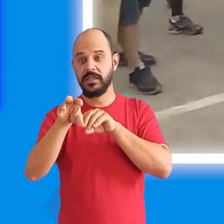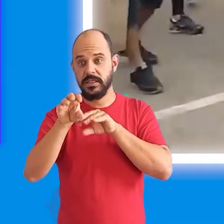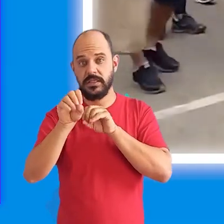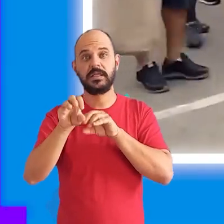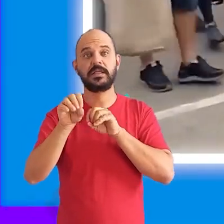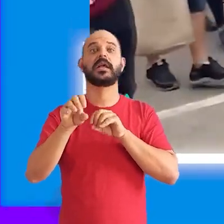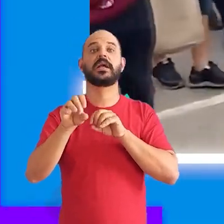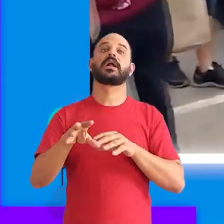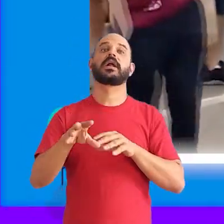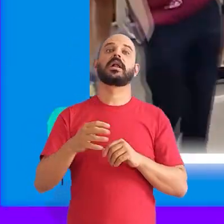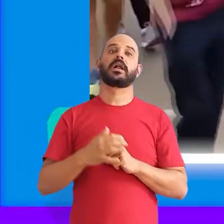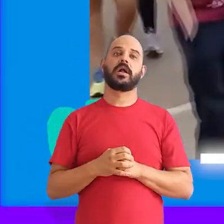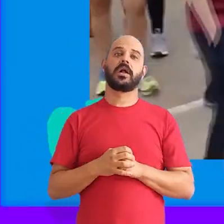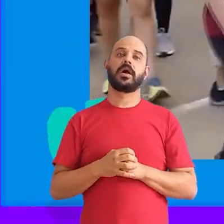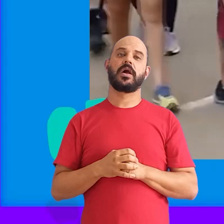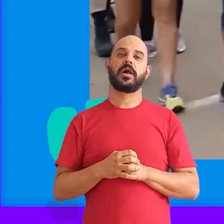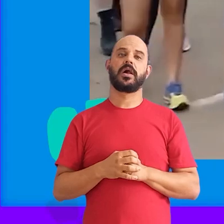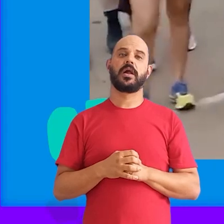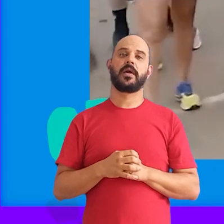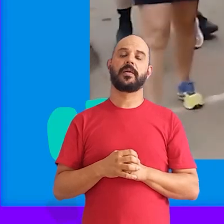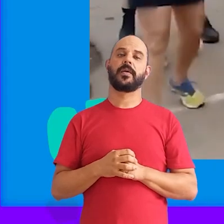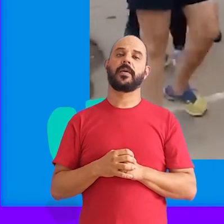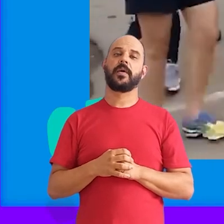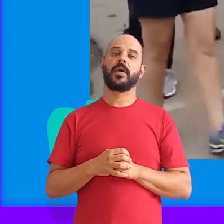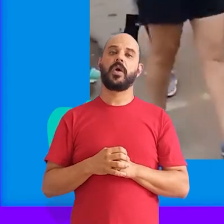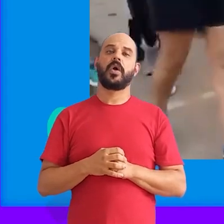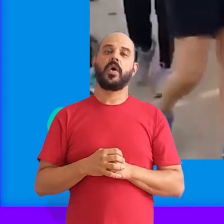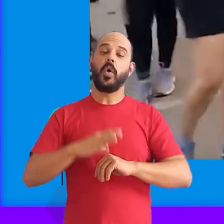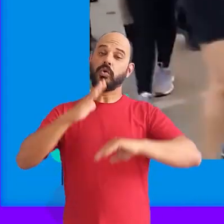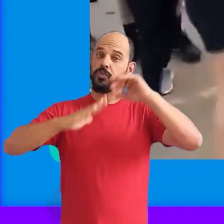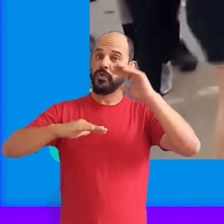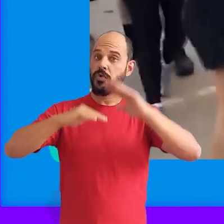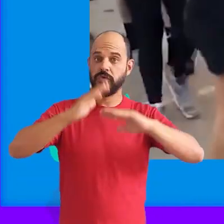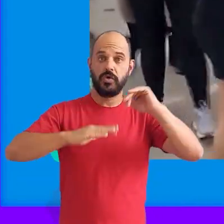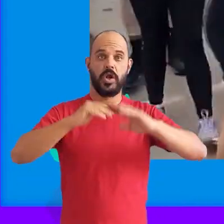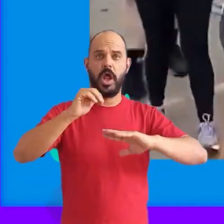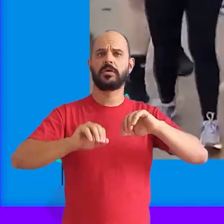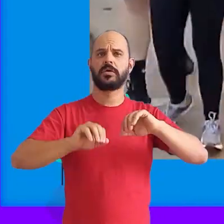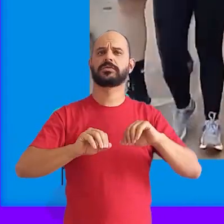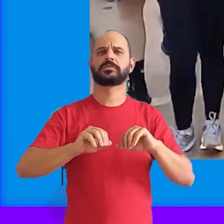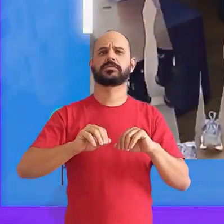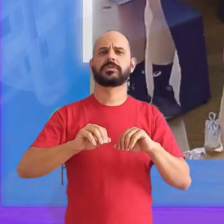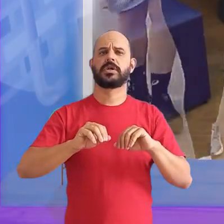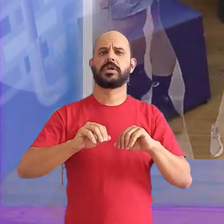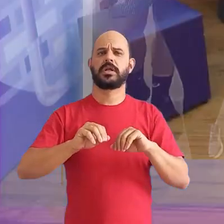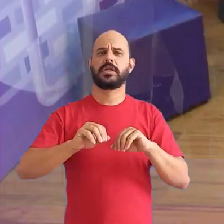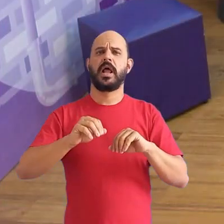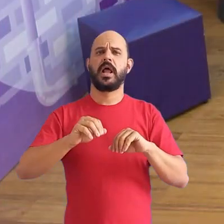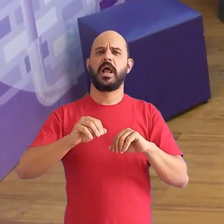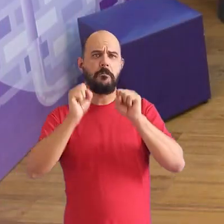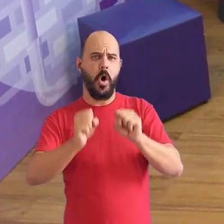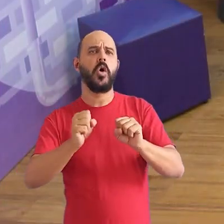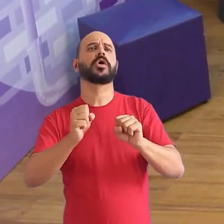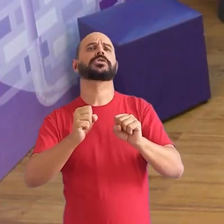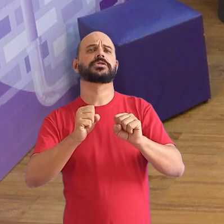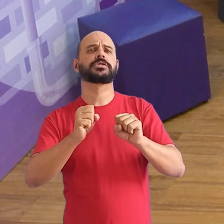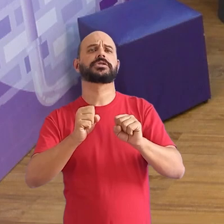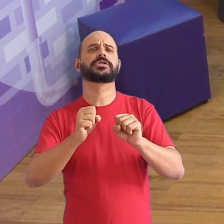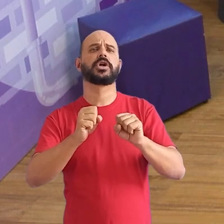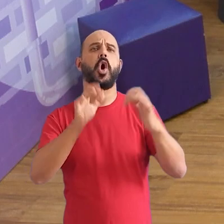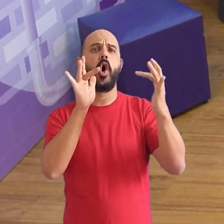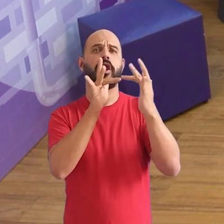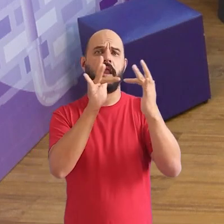internet ensinam, e aí onde quer que os profissionais estejam, ele pode acionar o hospital e ele